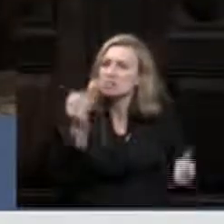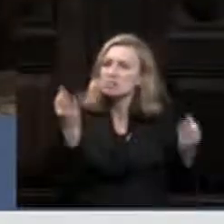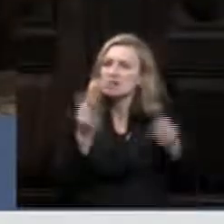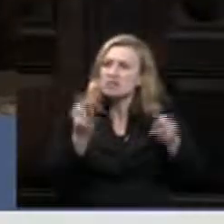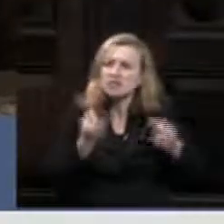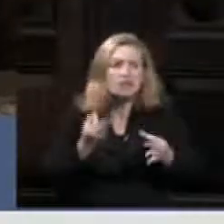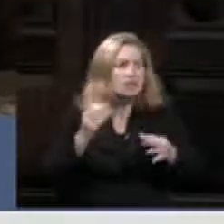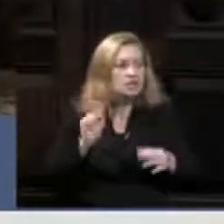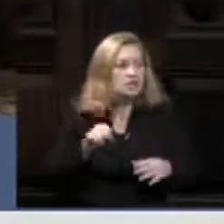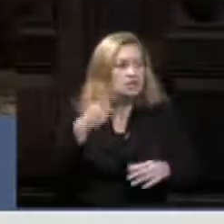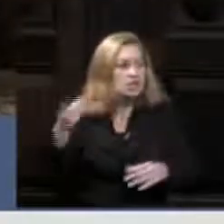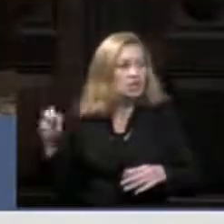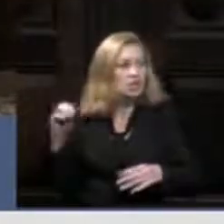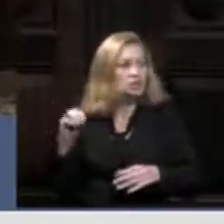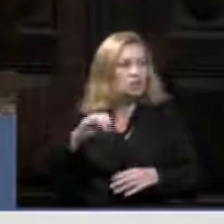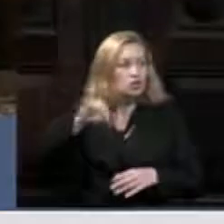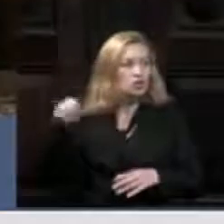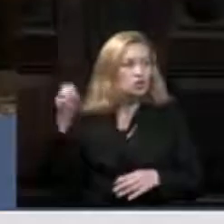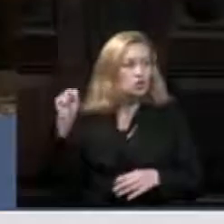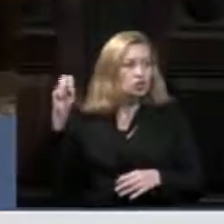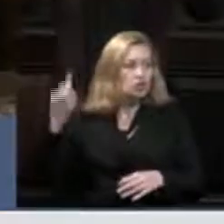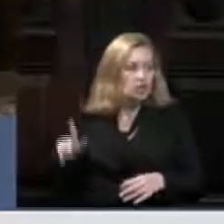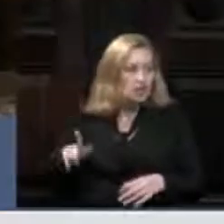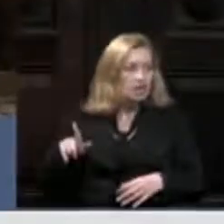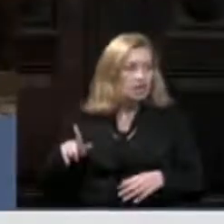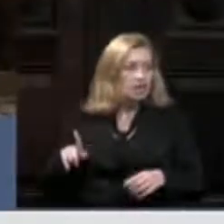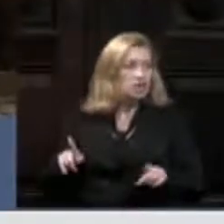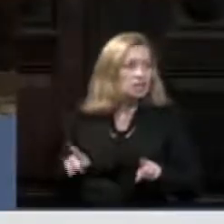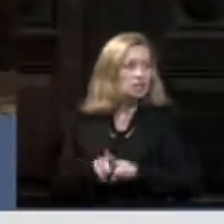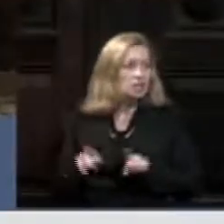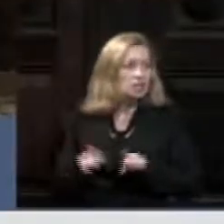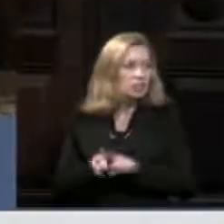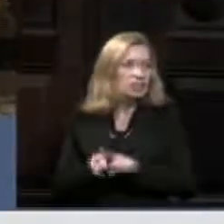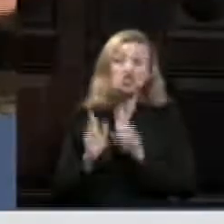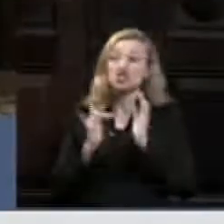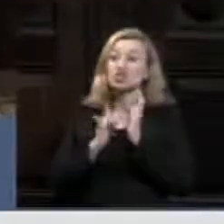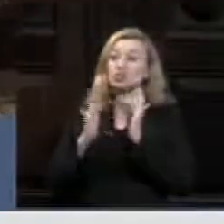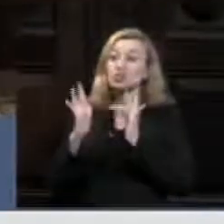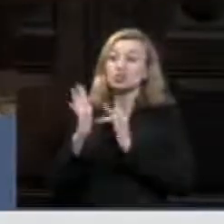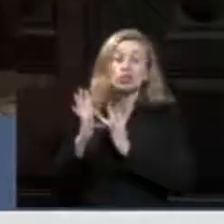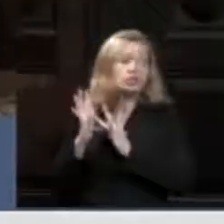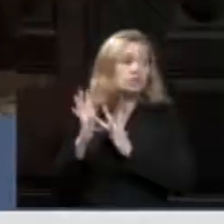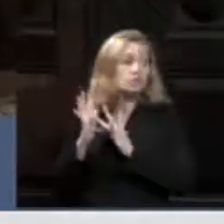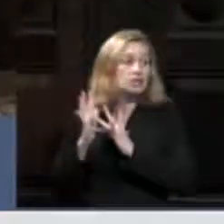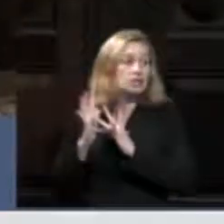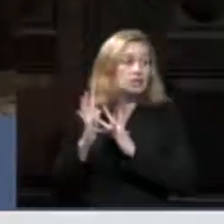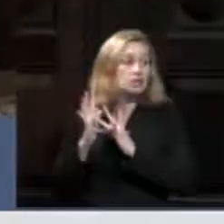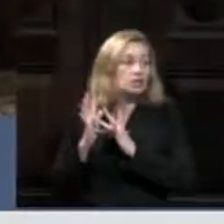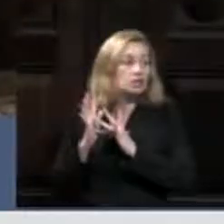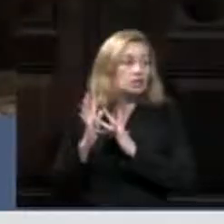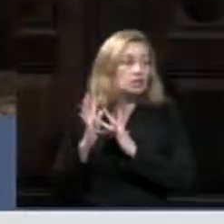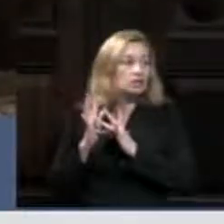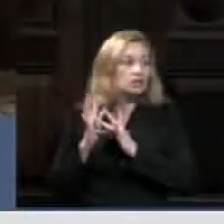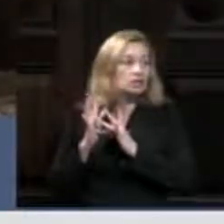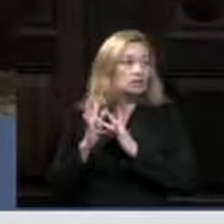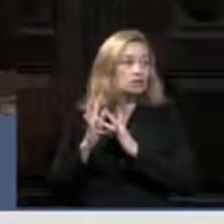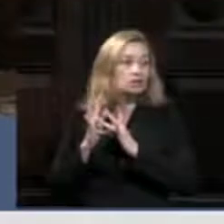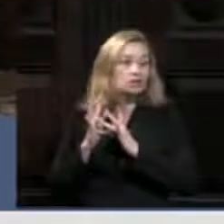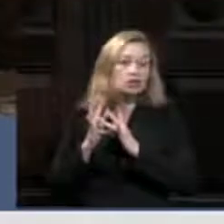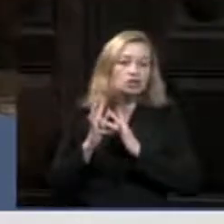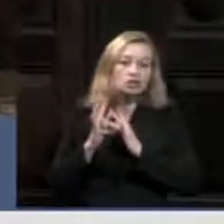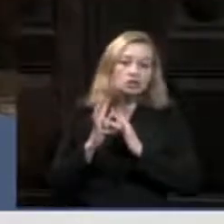José com o Cristo, com Jesus, desfalecendo no colo do